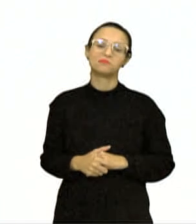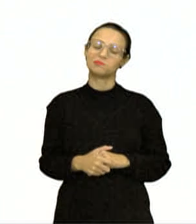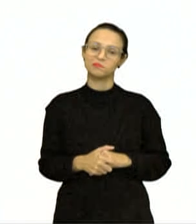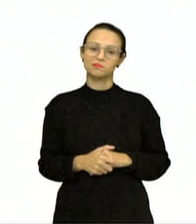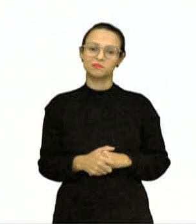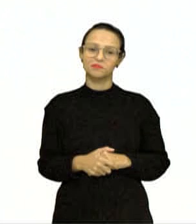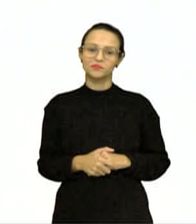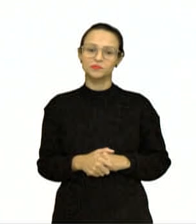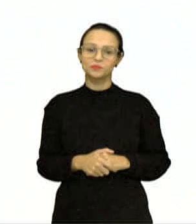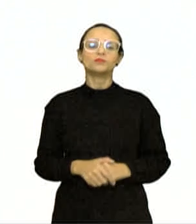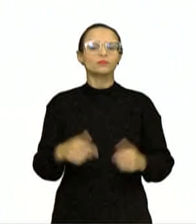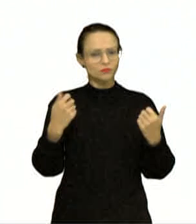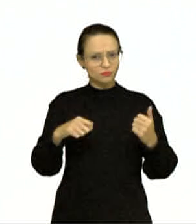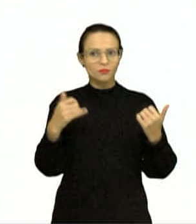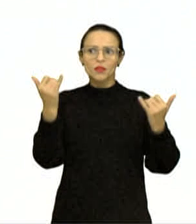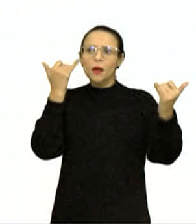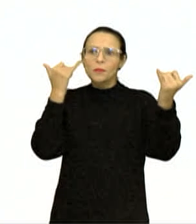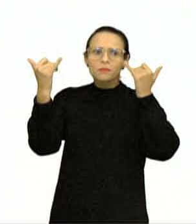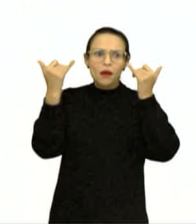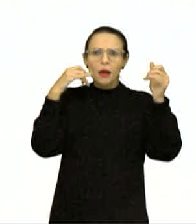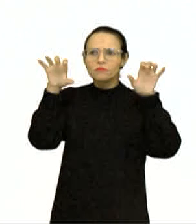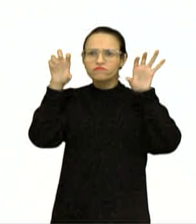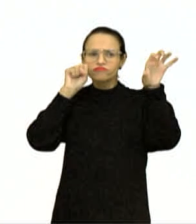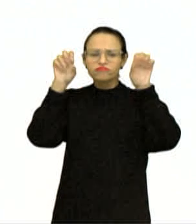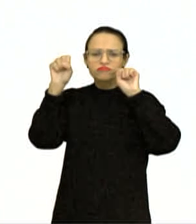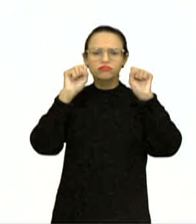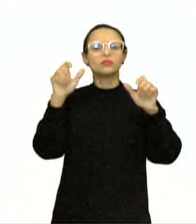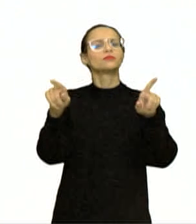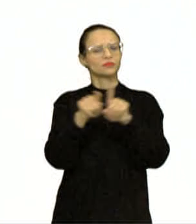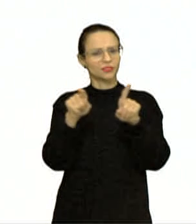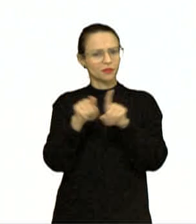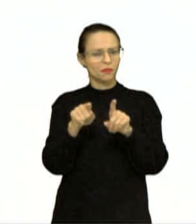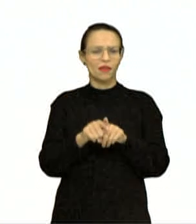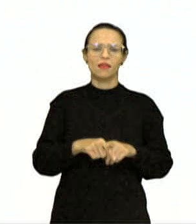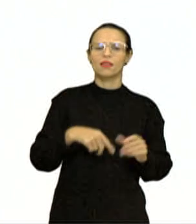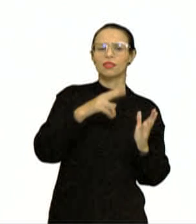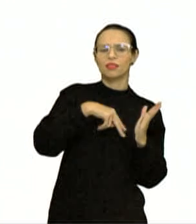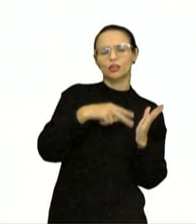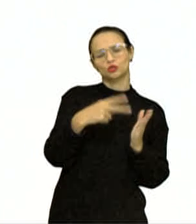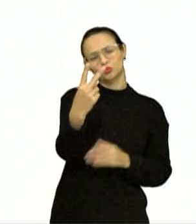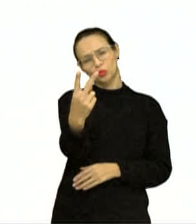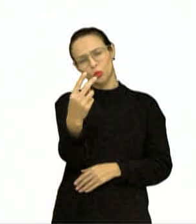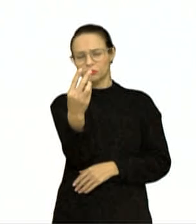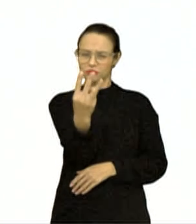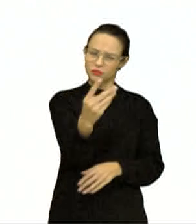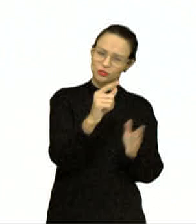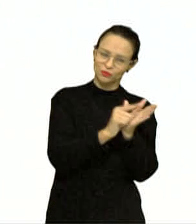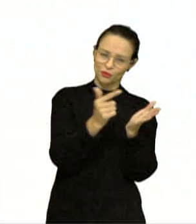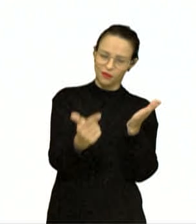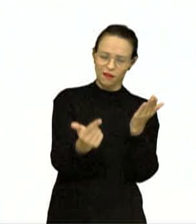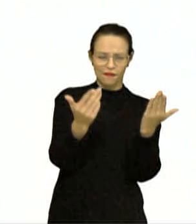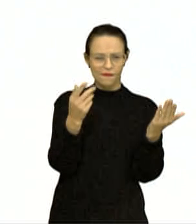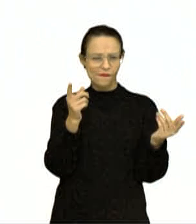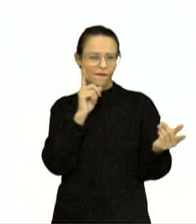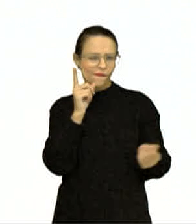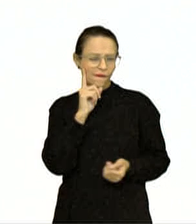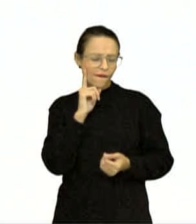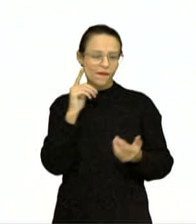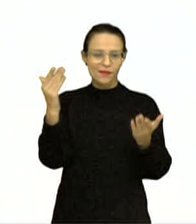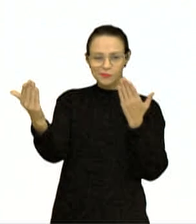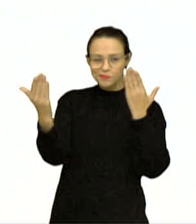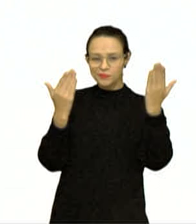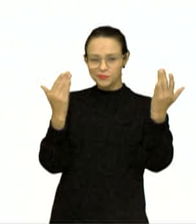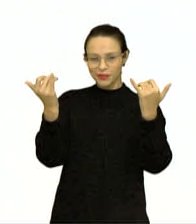Deve-se estar bem informado também, lendo 2 ou 3 jornais por dia para comparar as